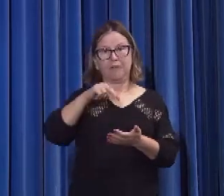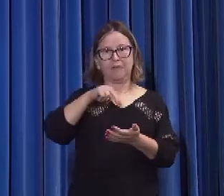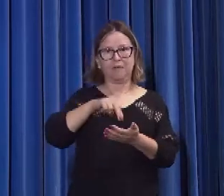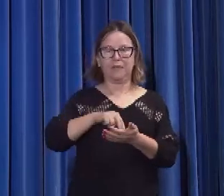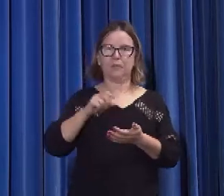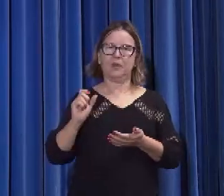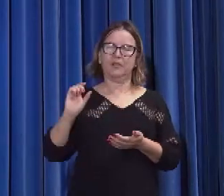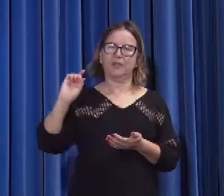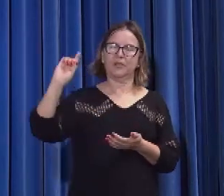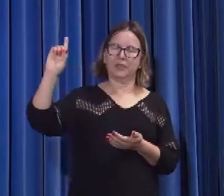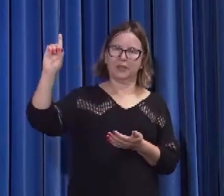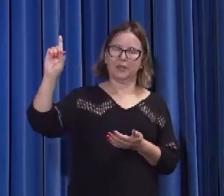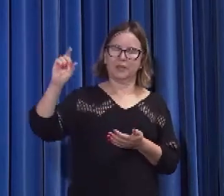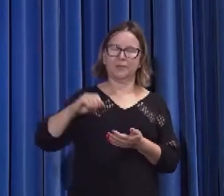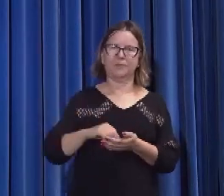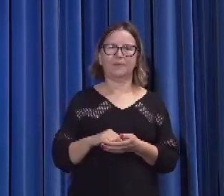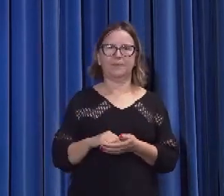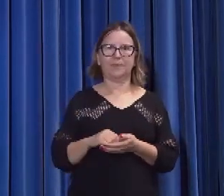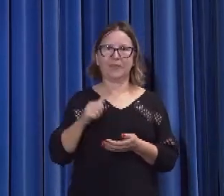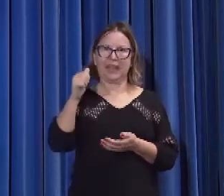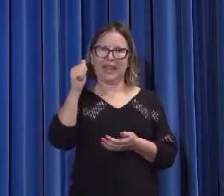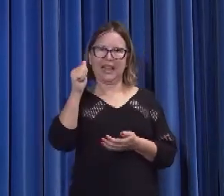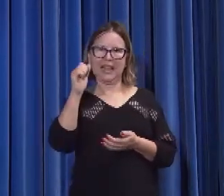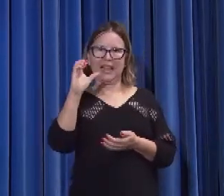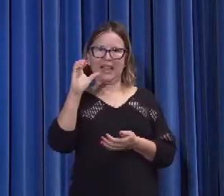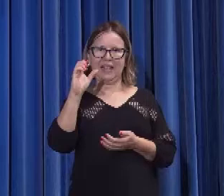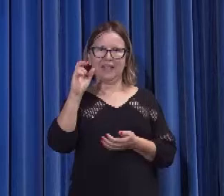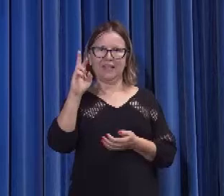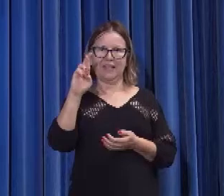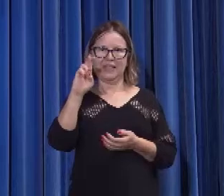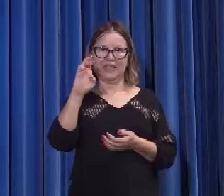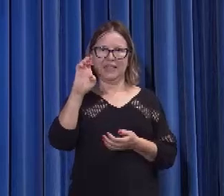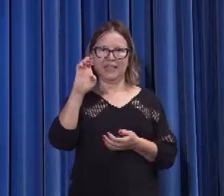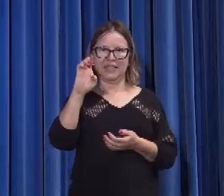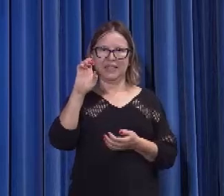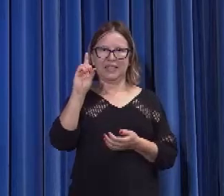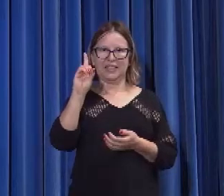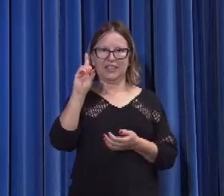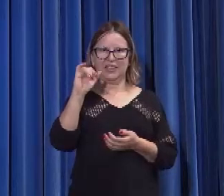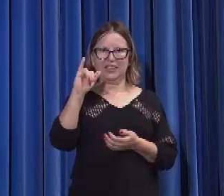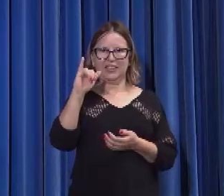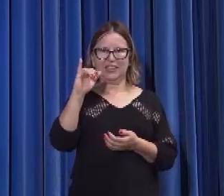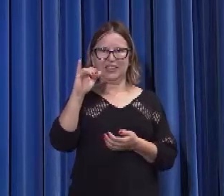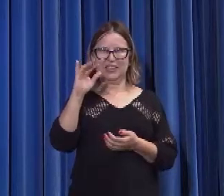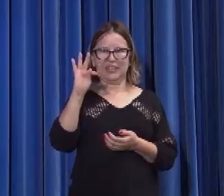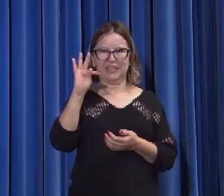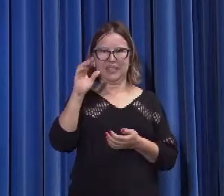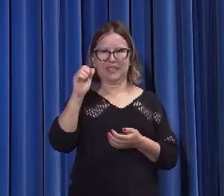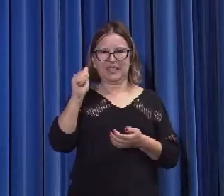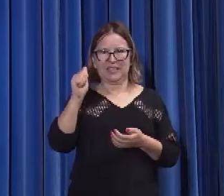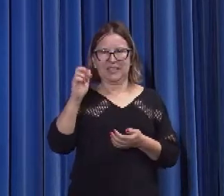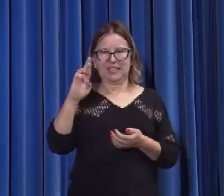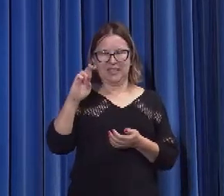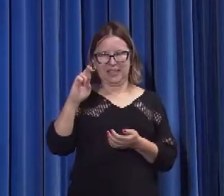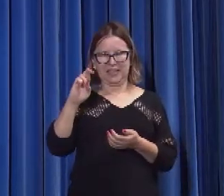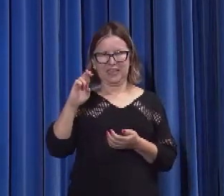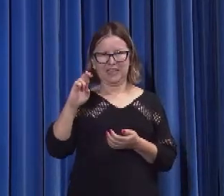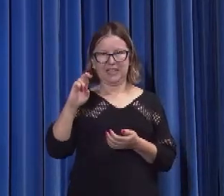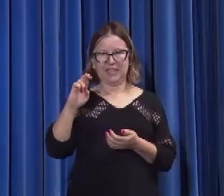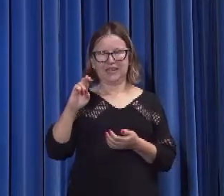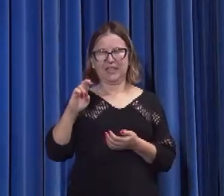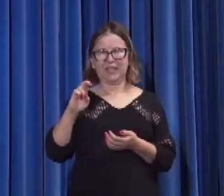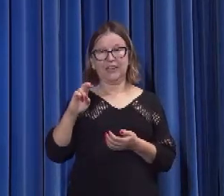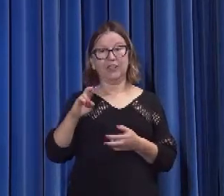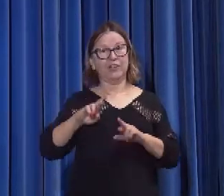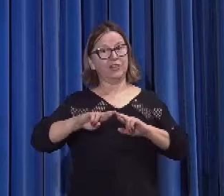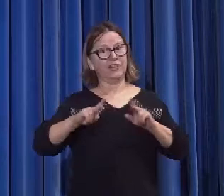acredita significa algo em que você dá crédito. Esse é o significado. Fé é